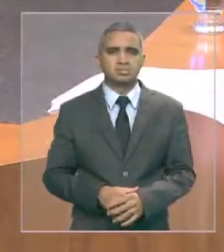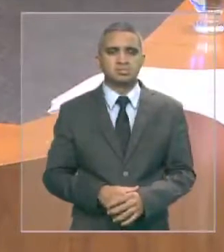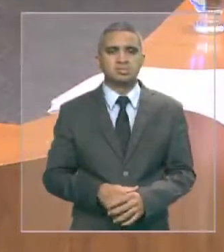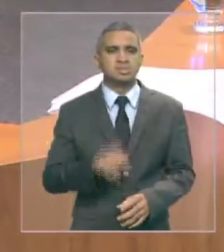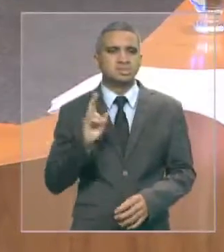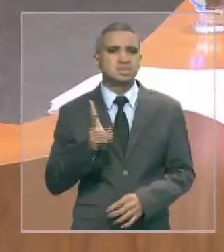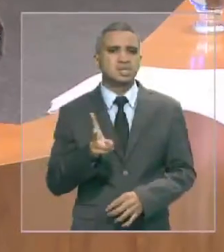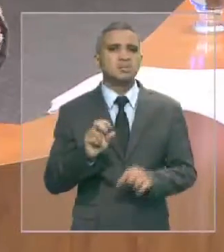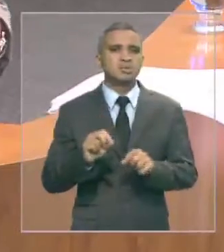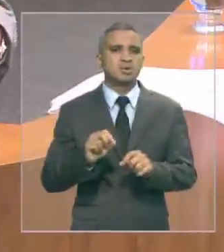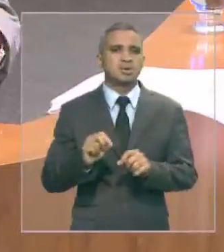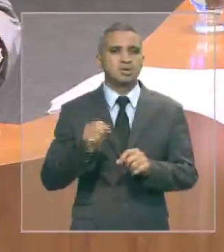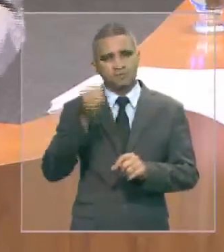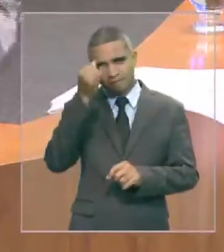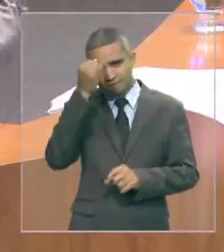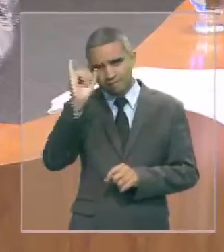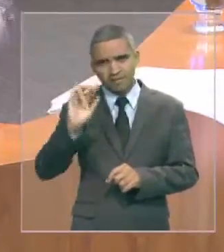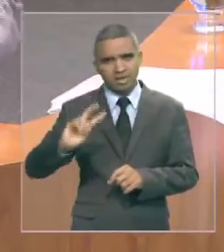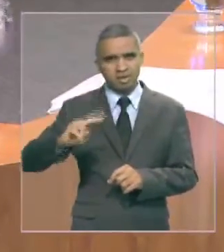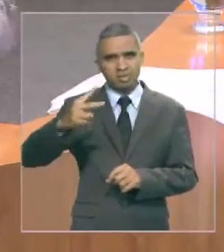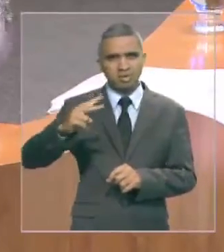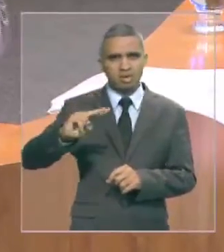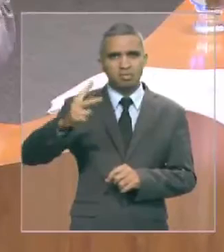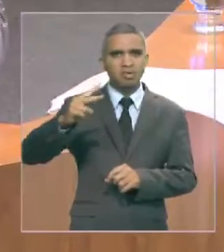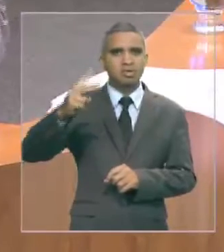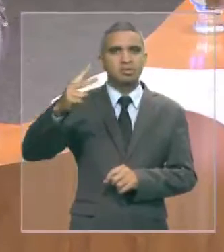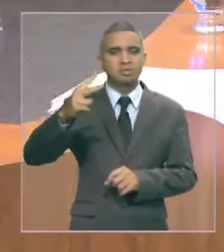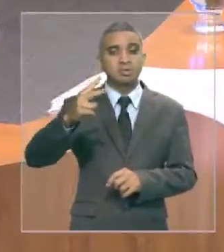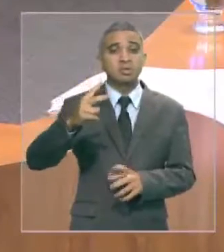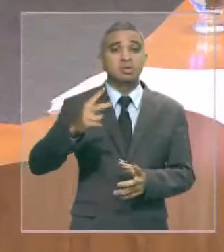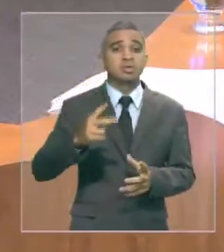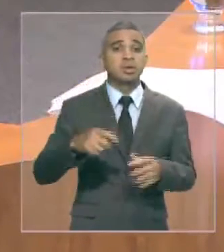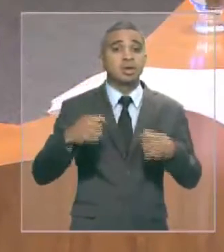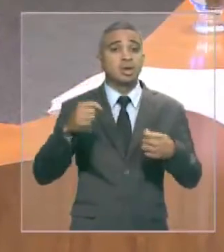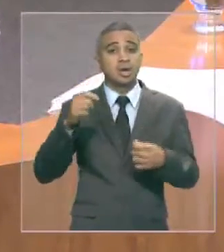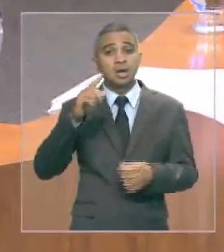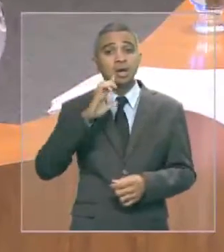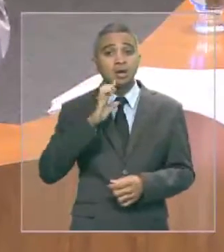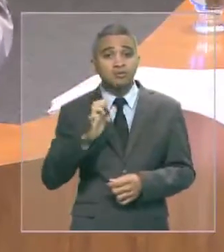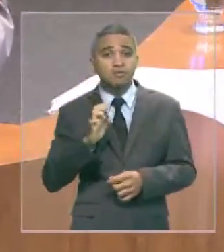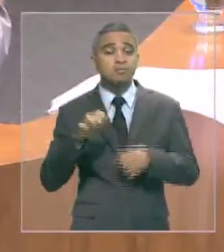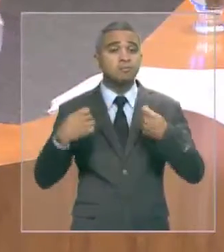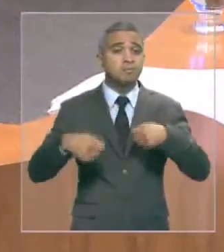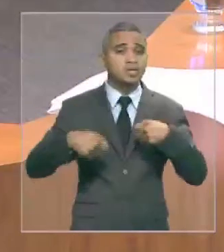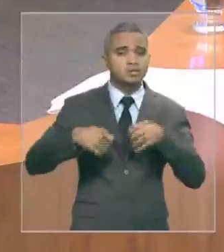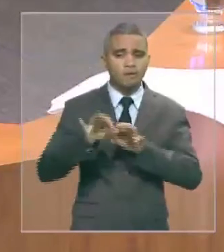achatadas. E ele precisou fazer esse realinhamento.